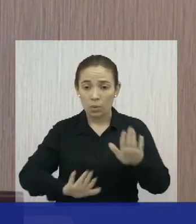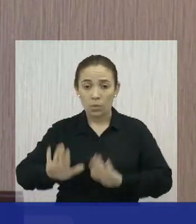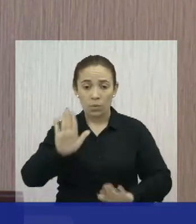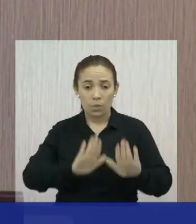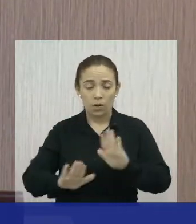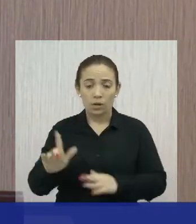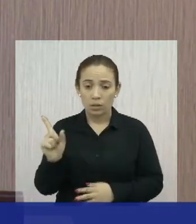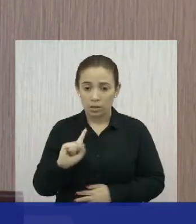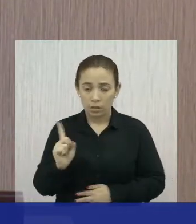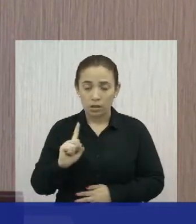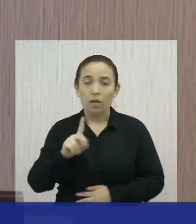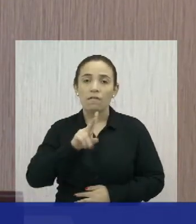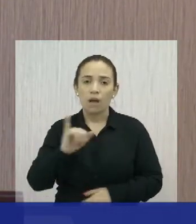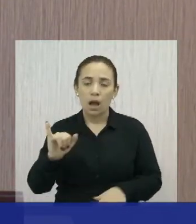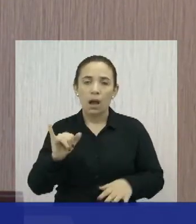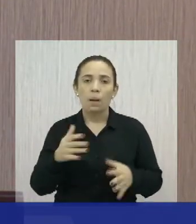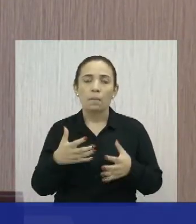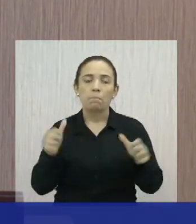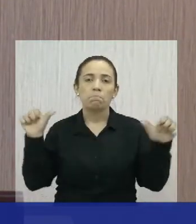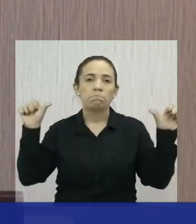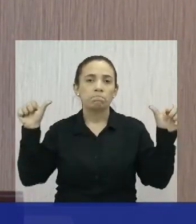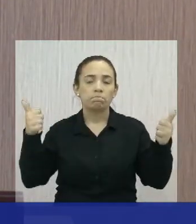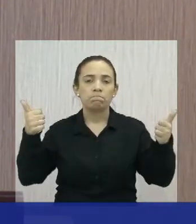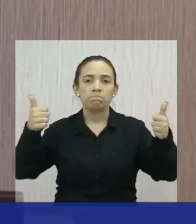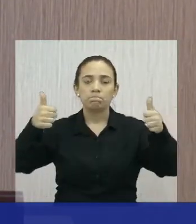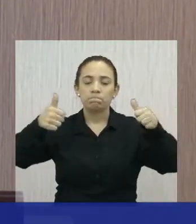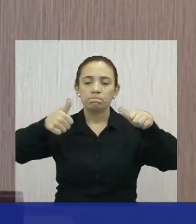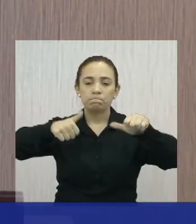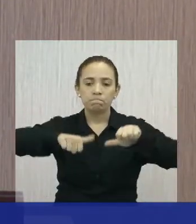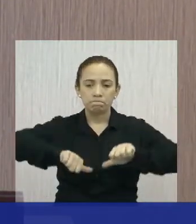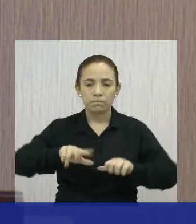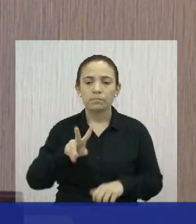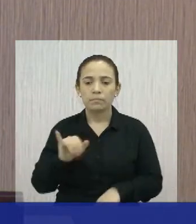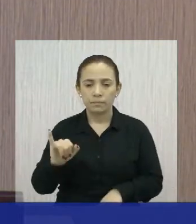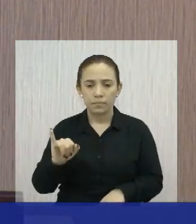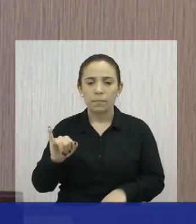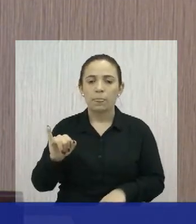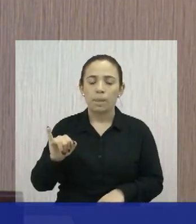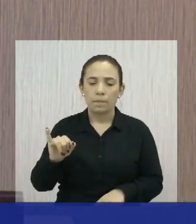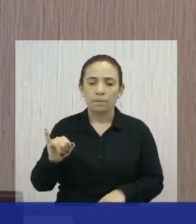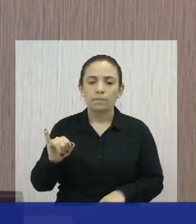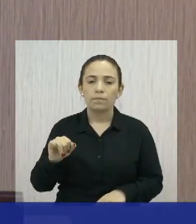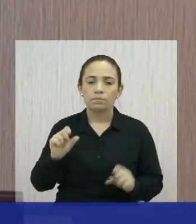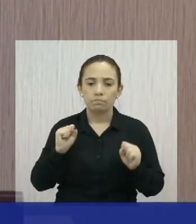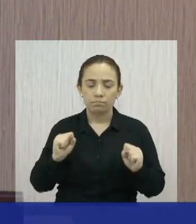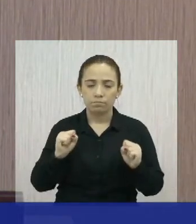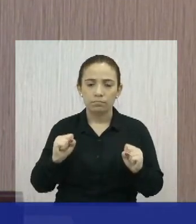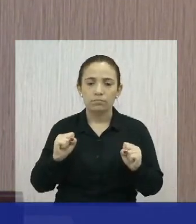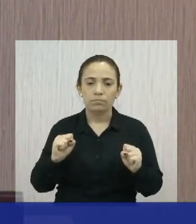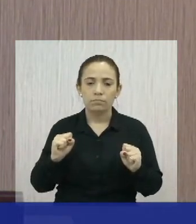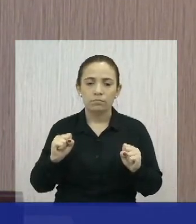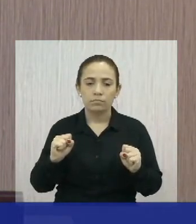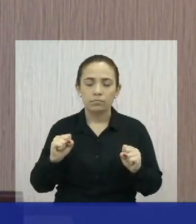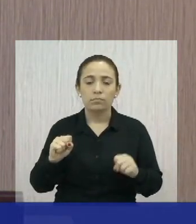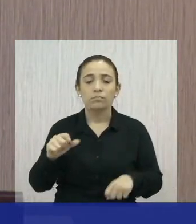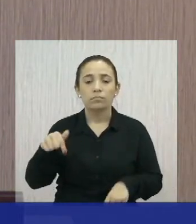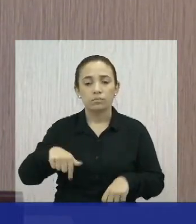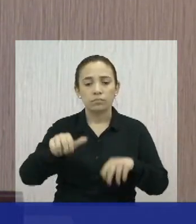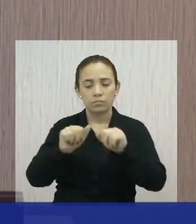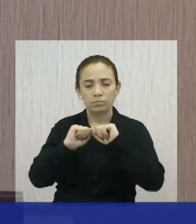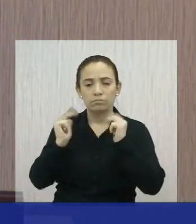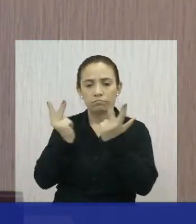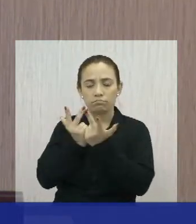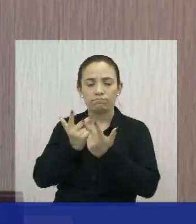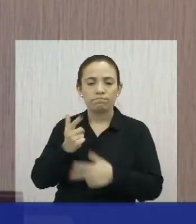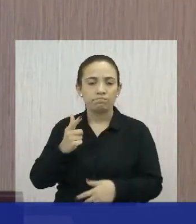essa coisa se amplia para um nível que, infelizmente, vocês são capazes de constatar isso também, o poder público não